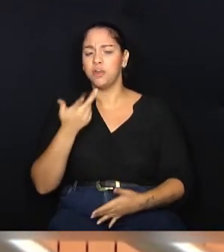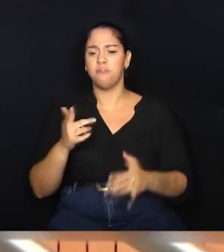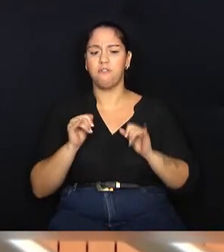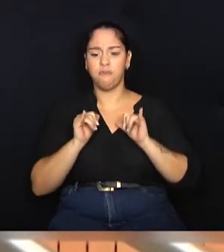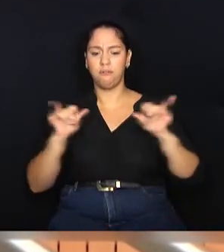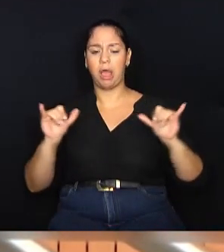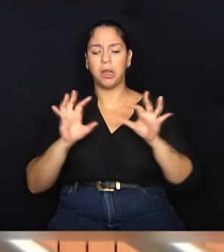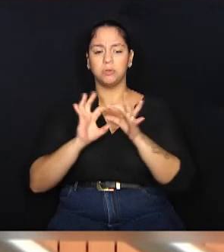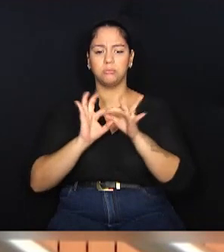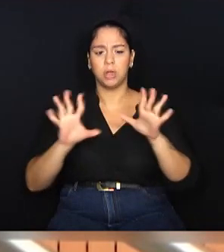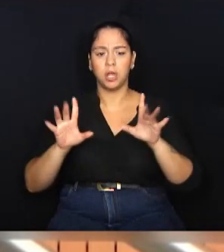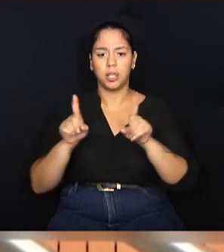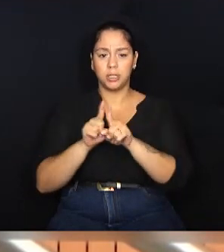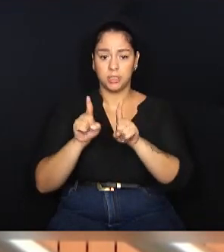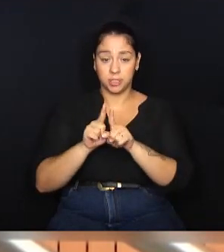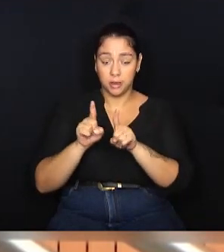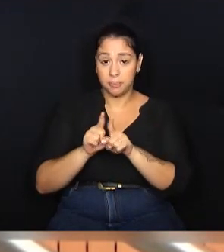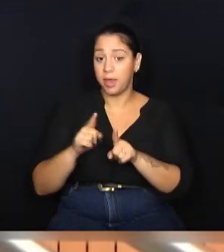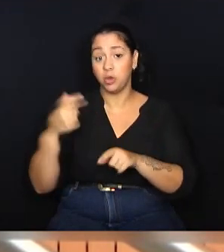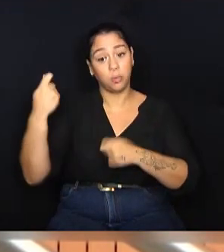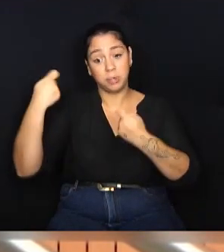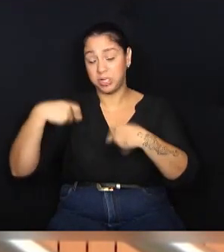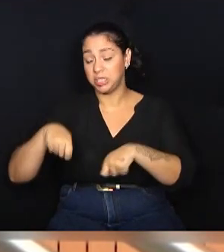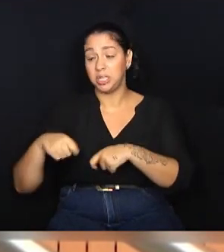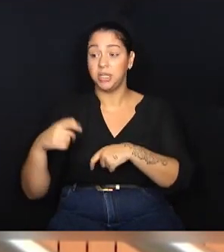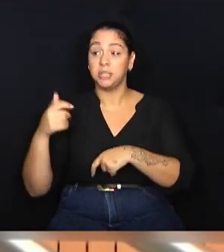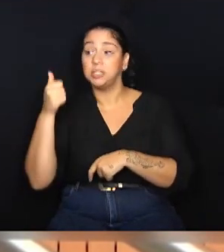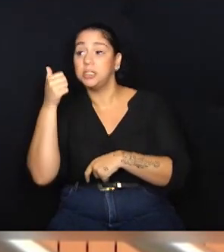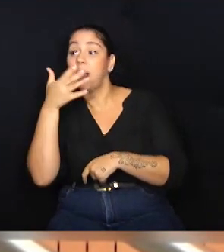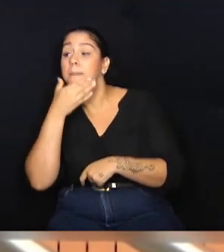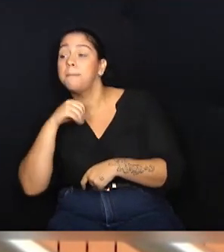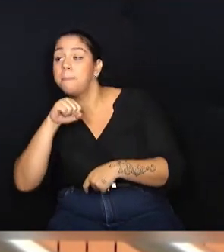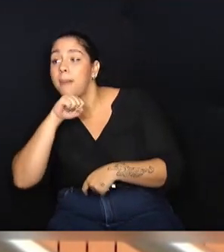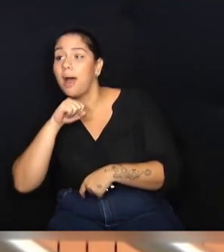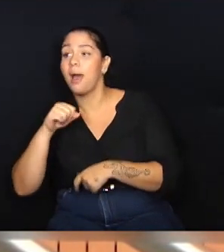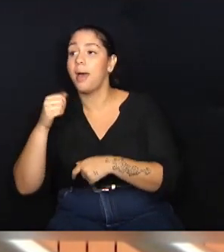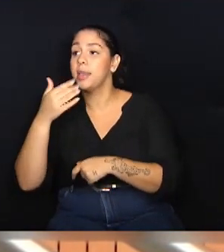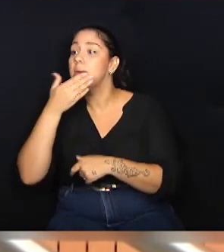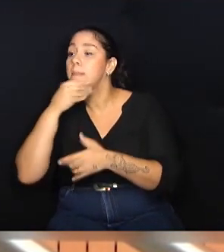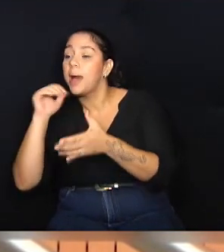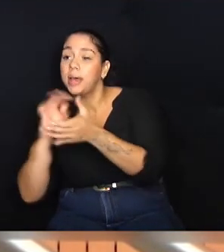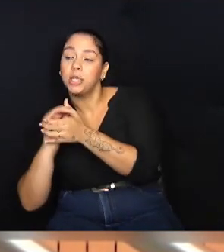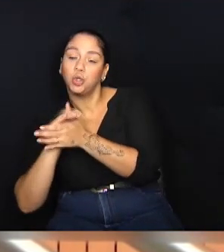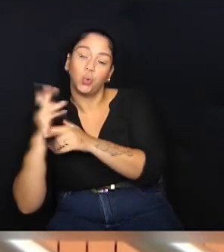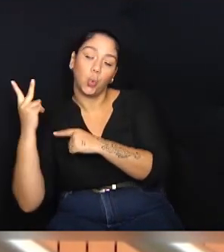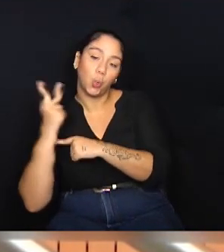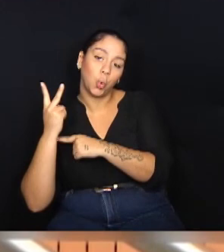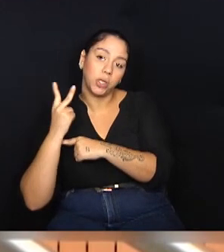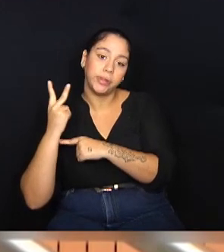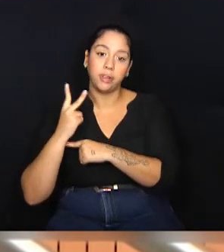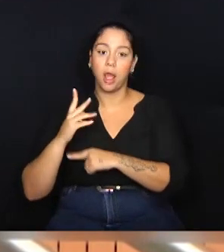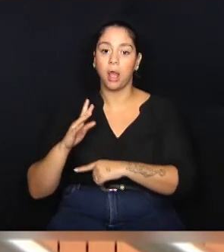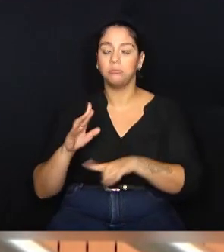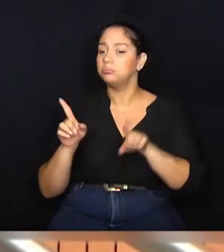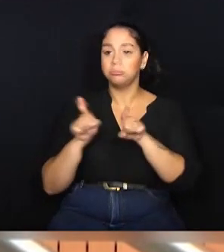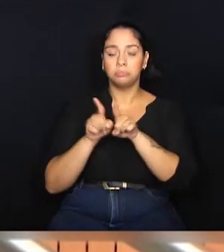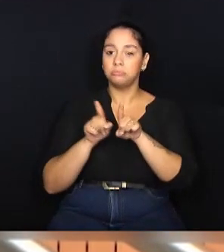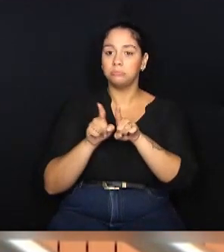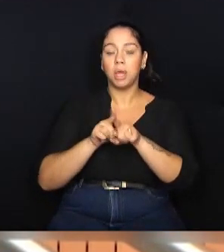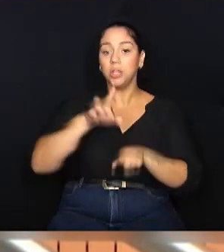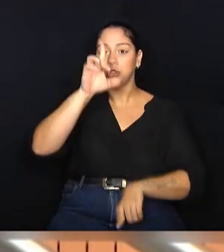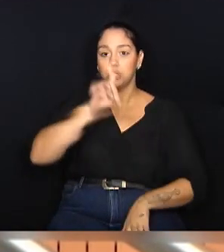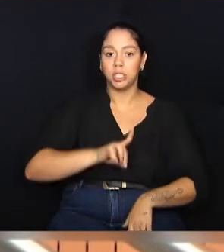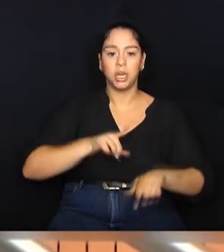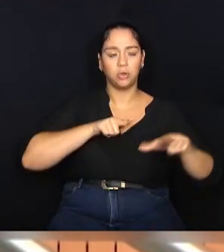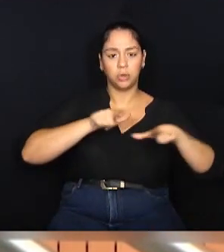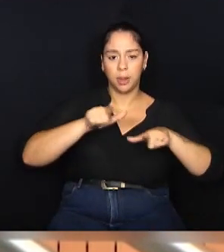sob a tutela do pai ou do marido, o direito ao trabalho, o direito a decidir sobre a